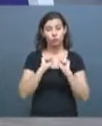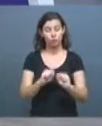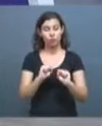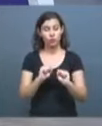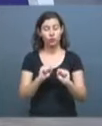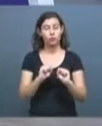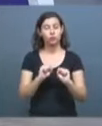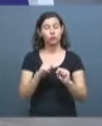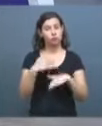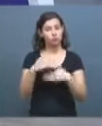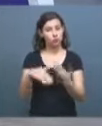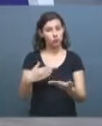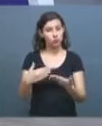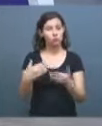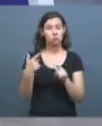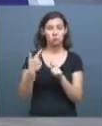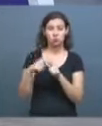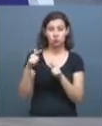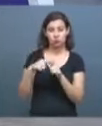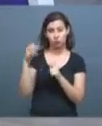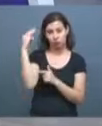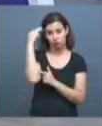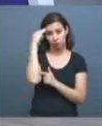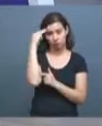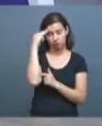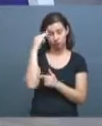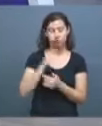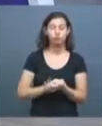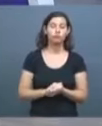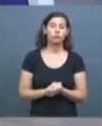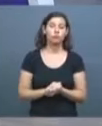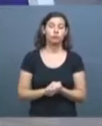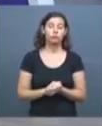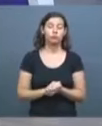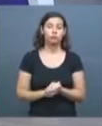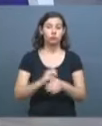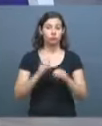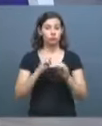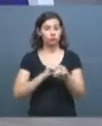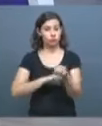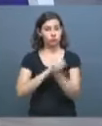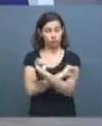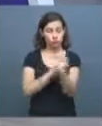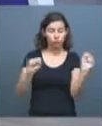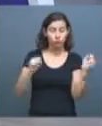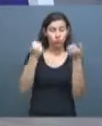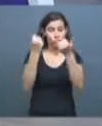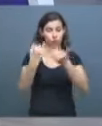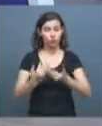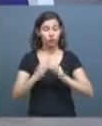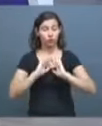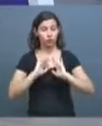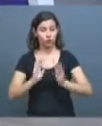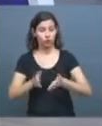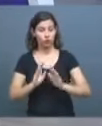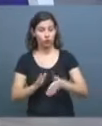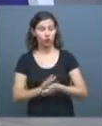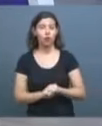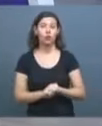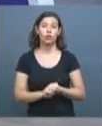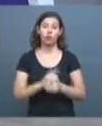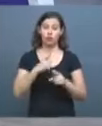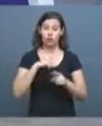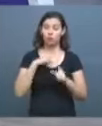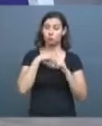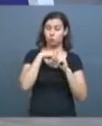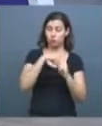transtornos mentais, né, Luciana? Sim. O estresse, na verdade, como o doutor falou, ele tem um lado